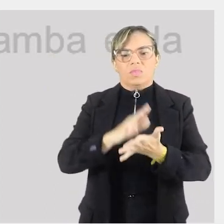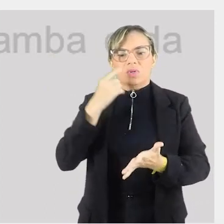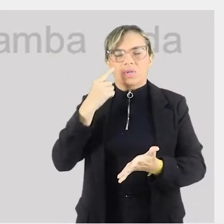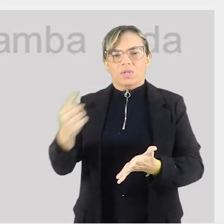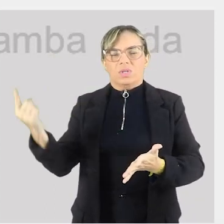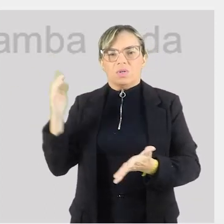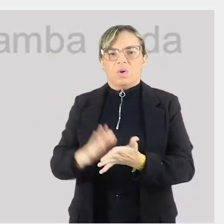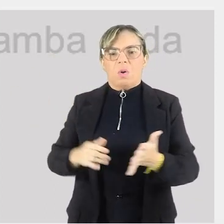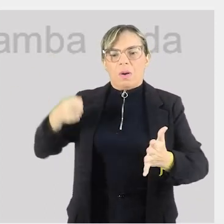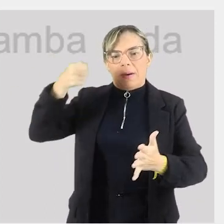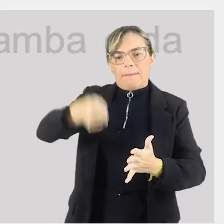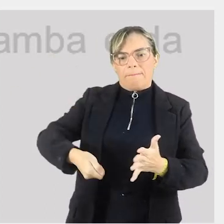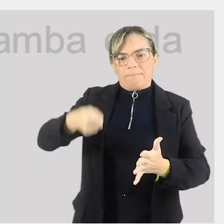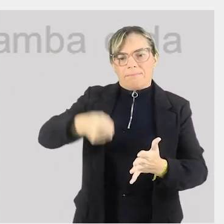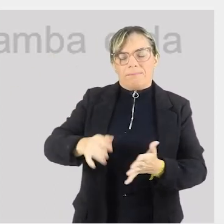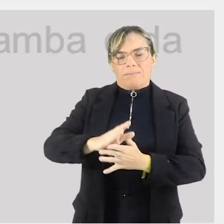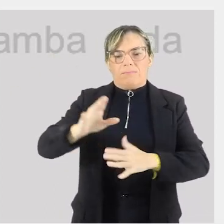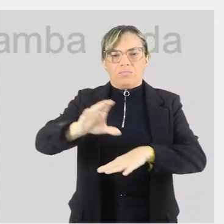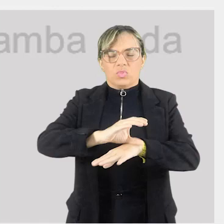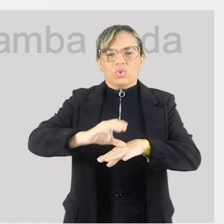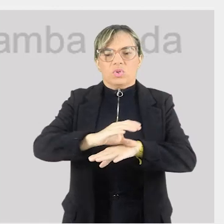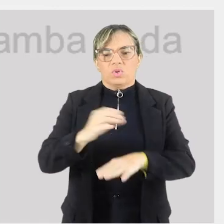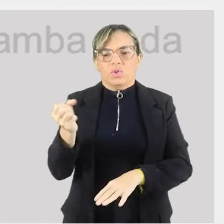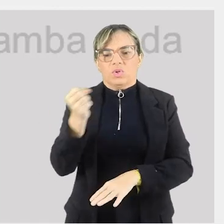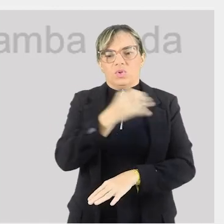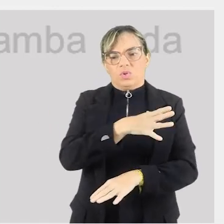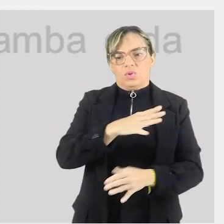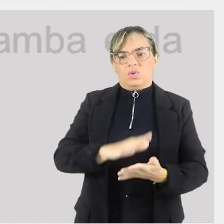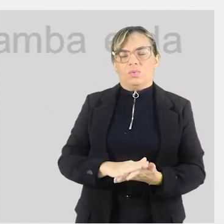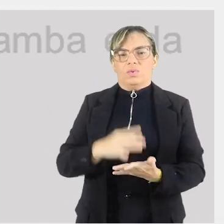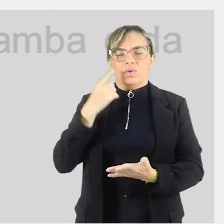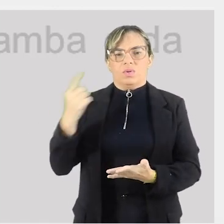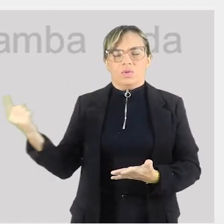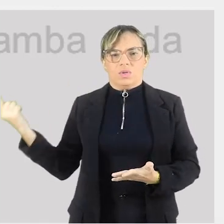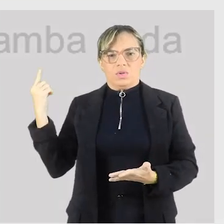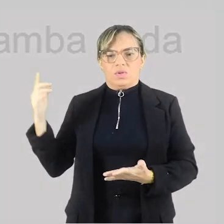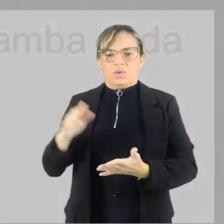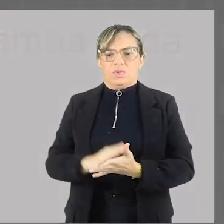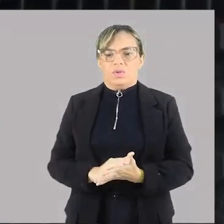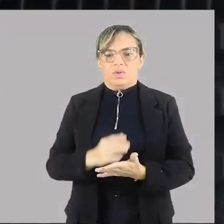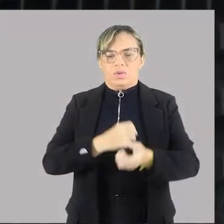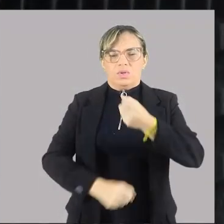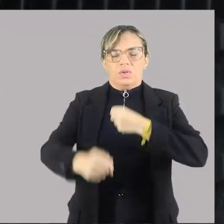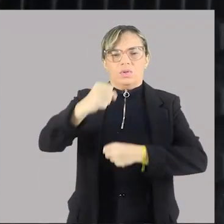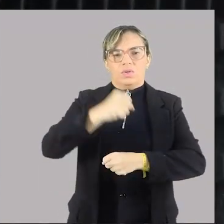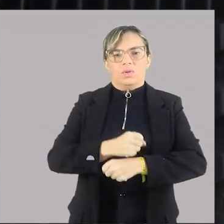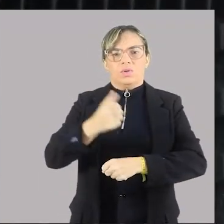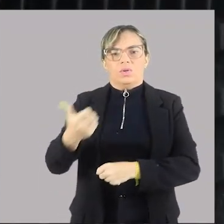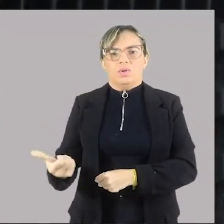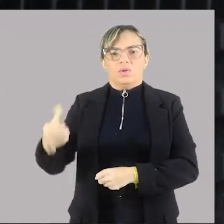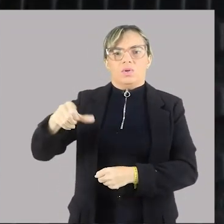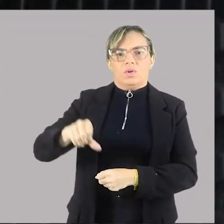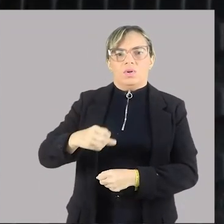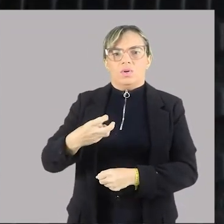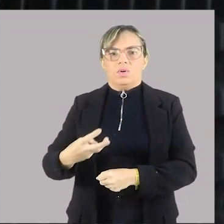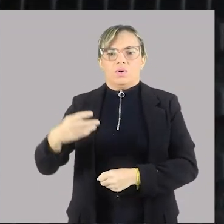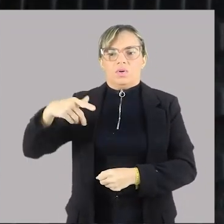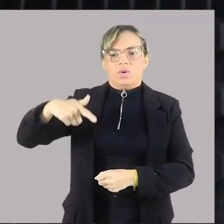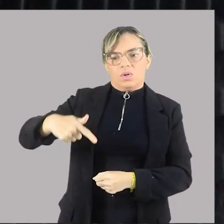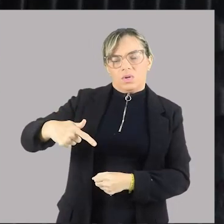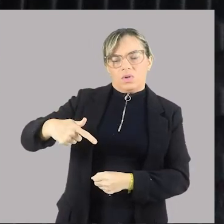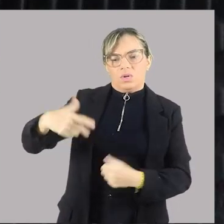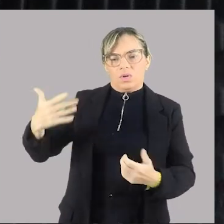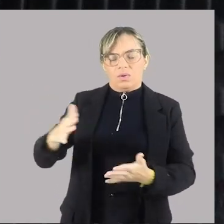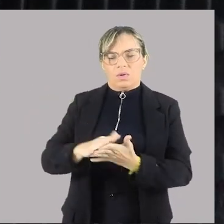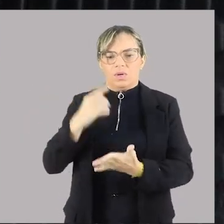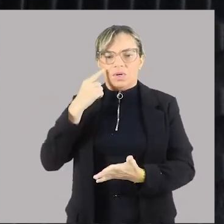ou imposição de uma nova Constituição, que foi a Constituição de 1937,